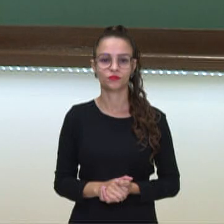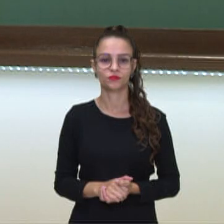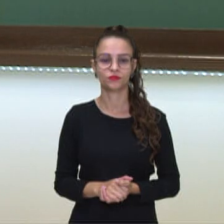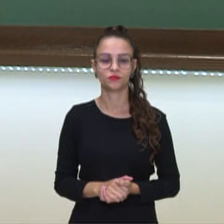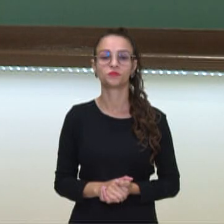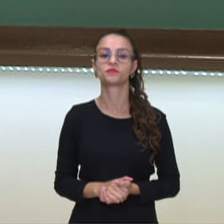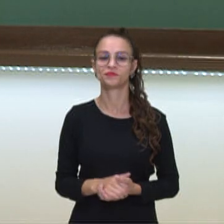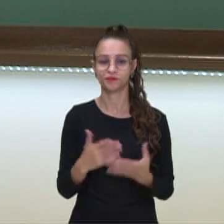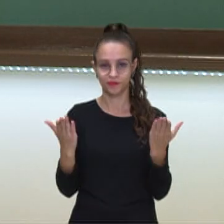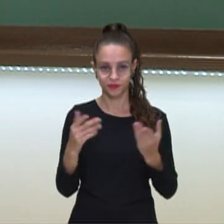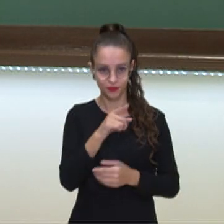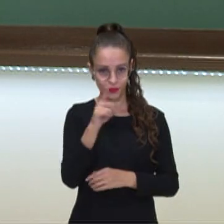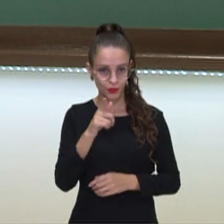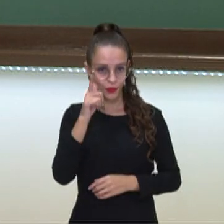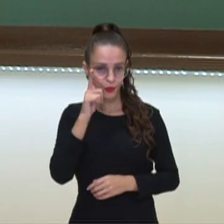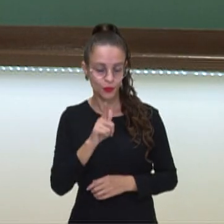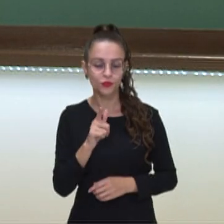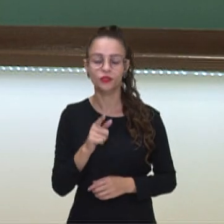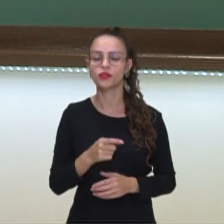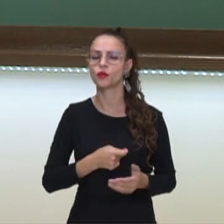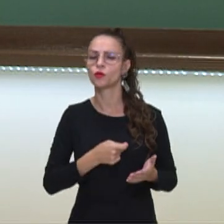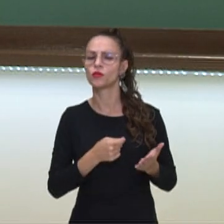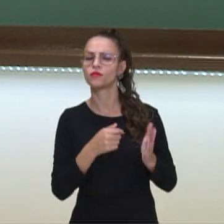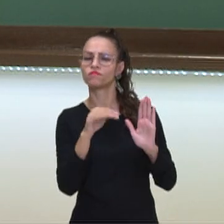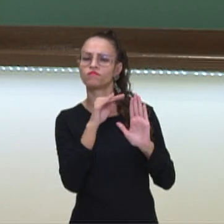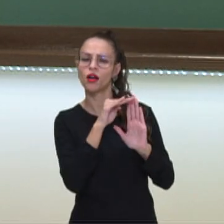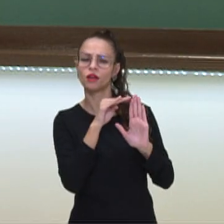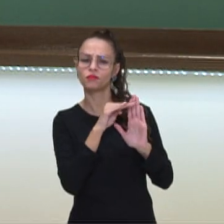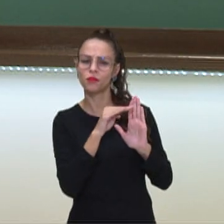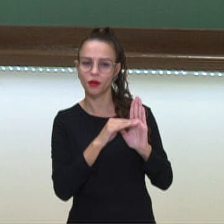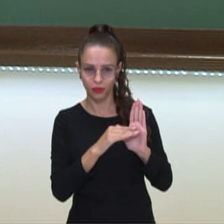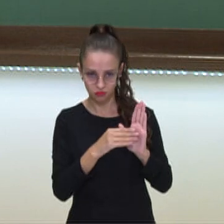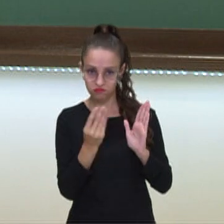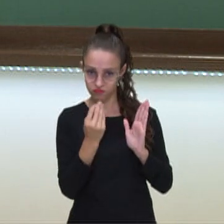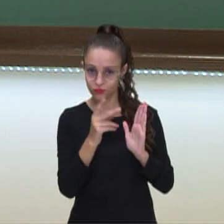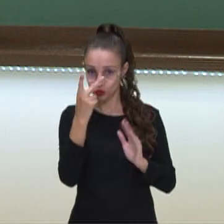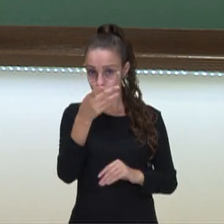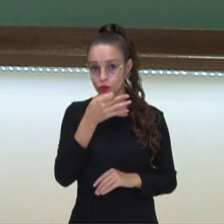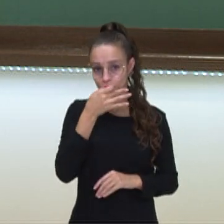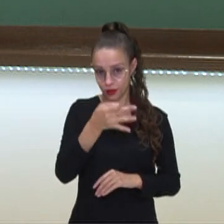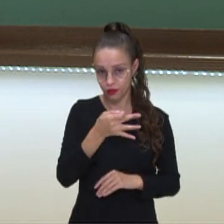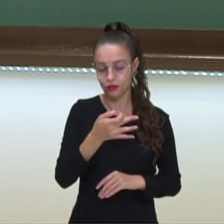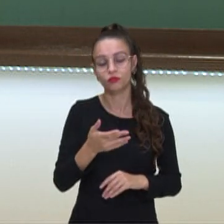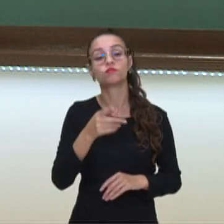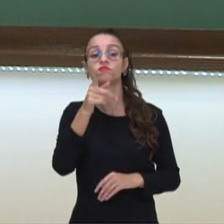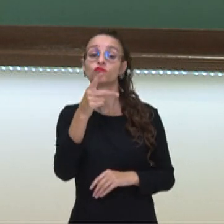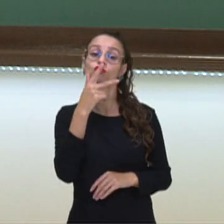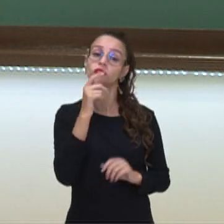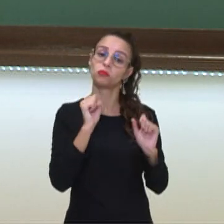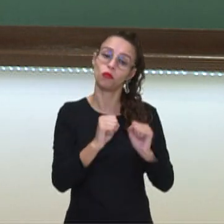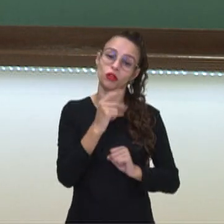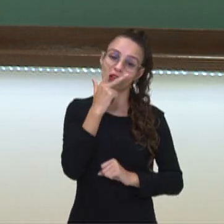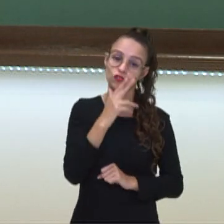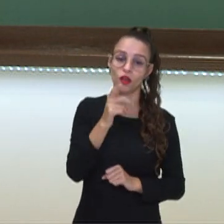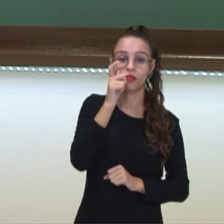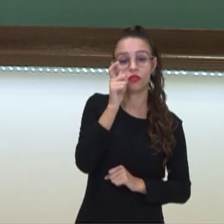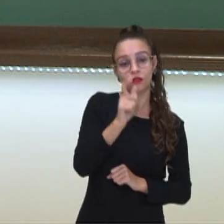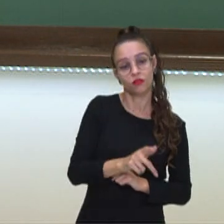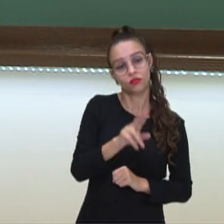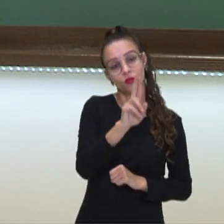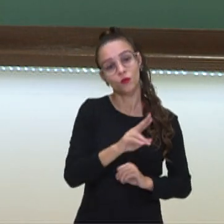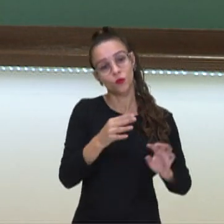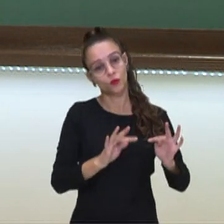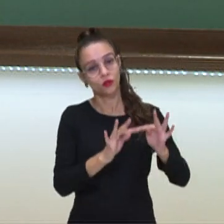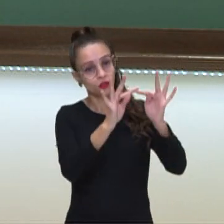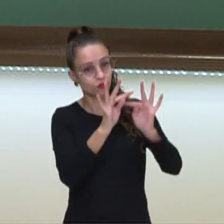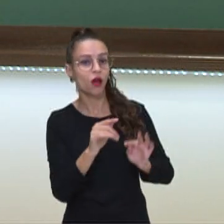E aí, você conseguiu pontuar algumas coisas? Colocou a sua opinião? Talvez você ache interessante esse uso da